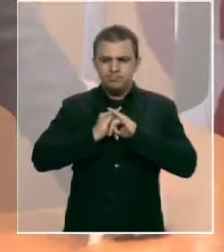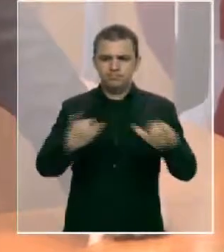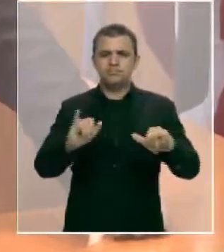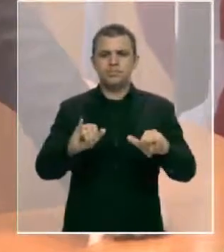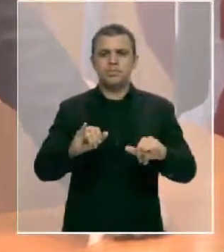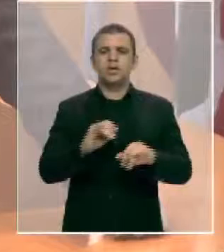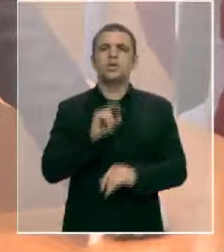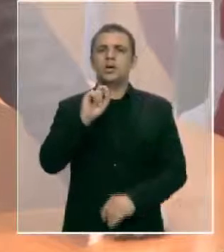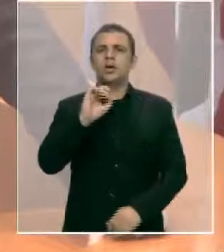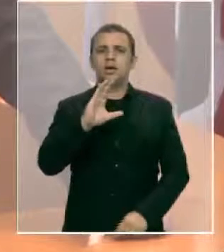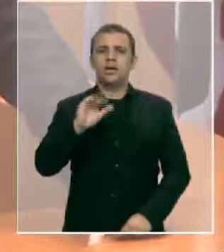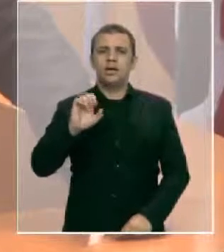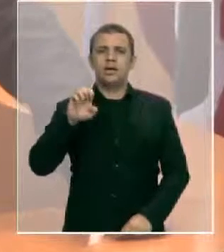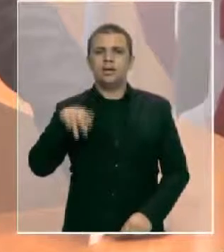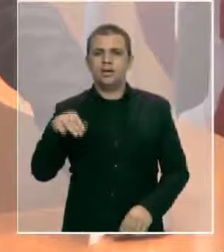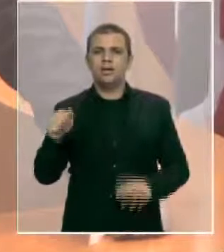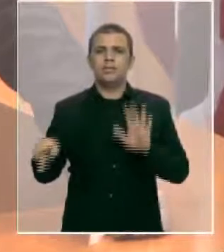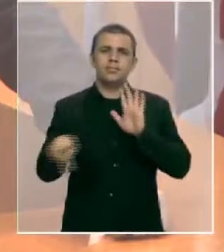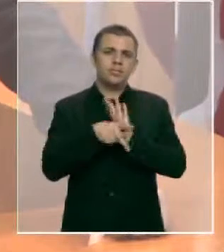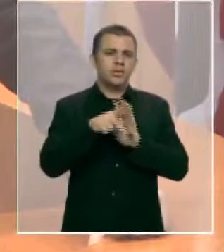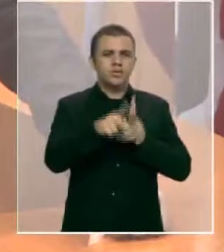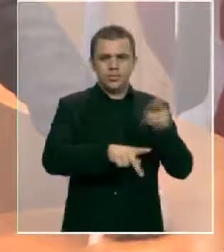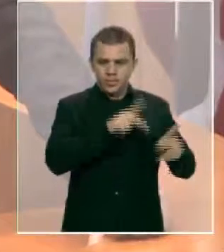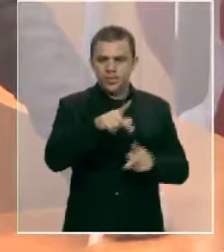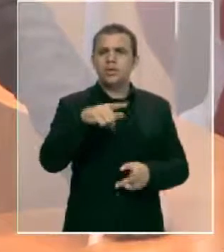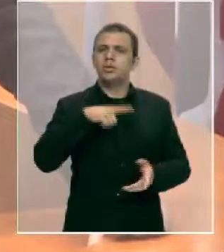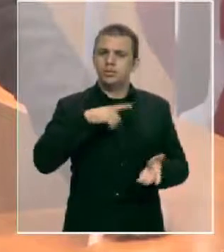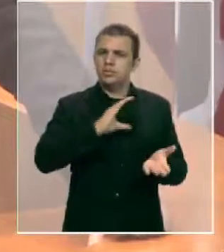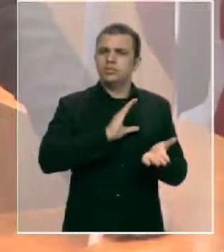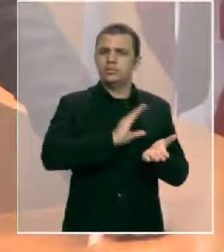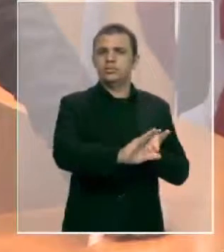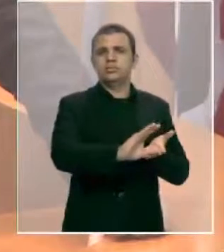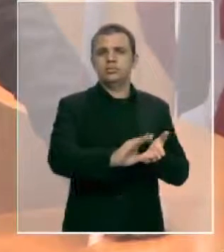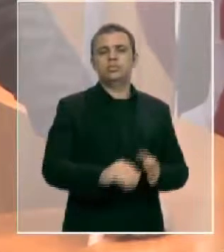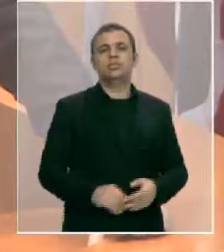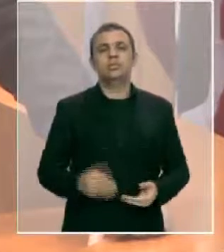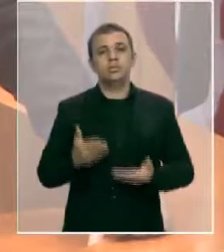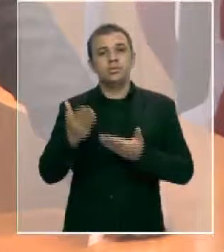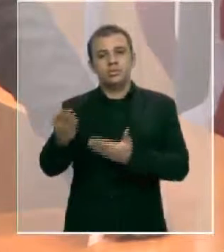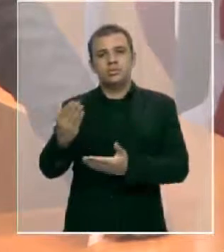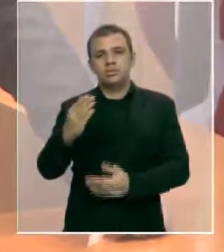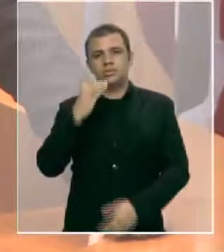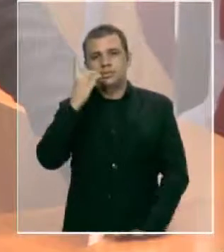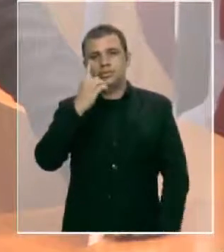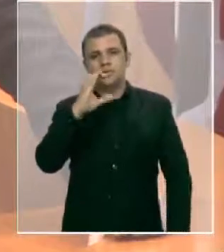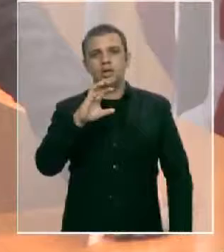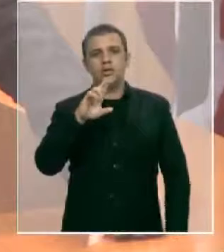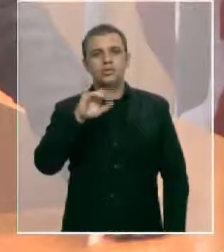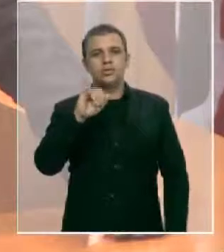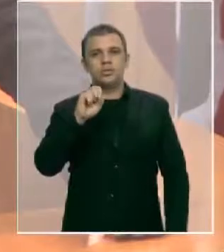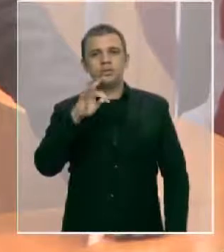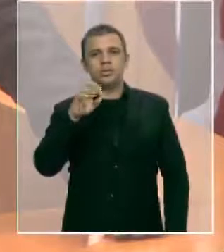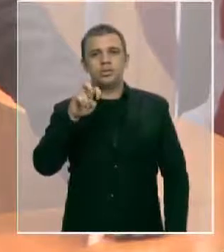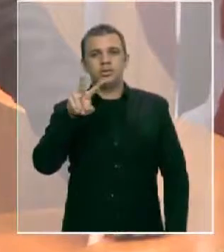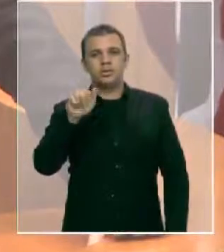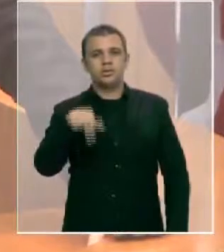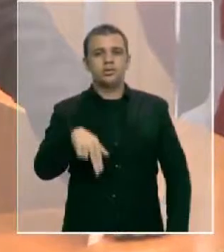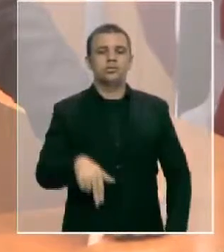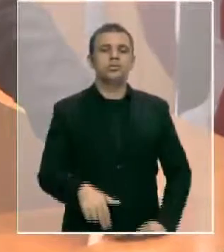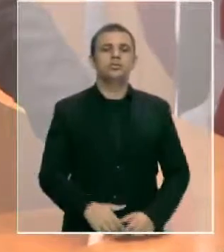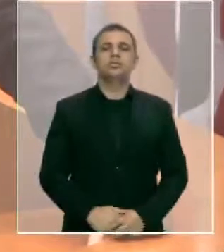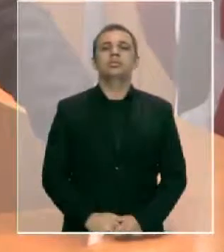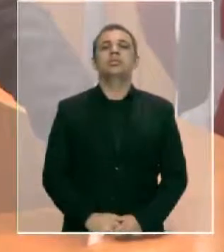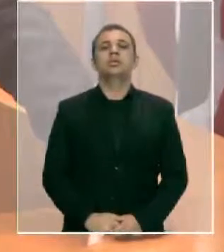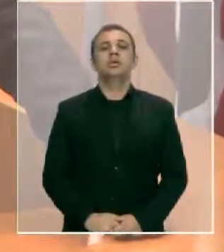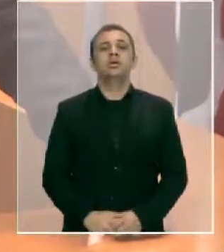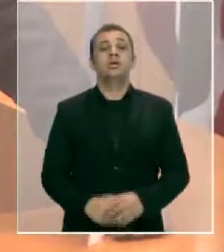tem investimento. Eu passo a palavra ao deputado Cristóvão. Deputado, só para reforçar isso,